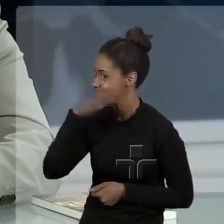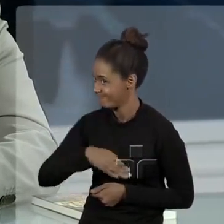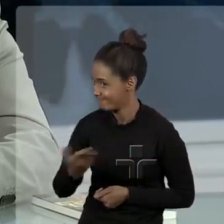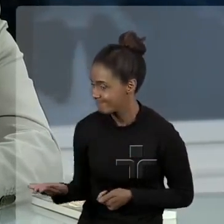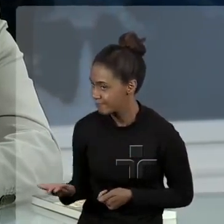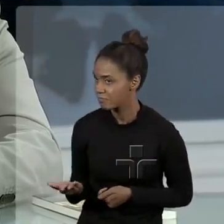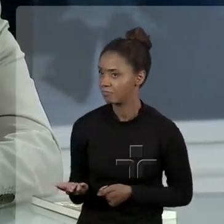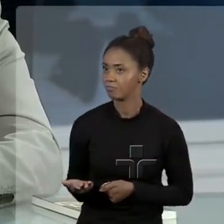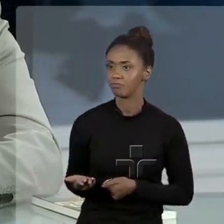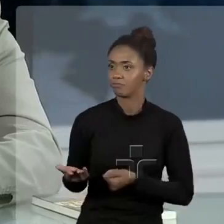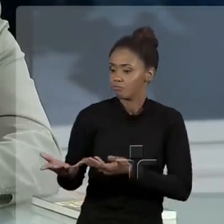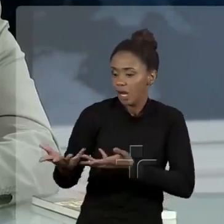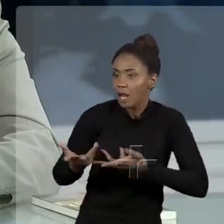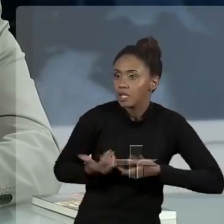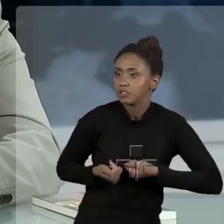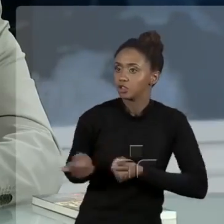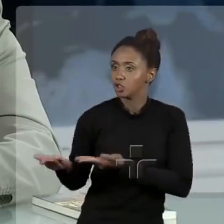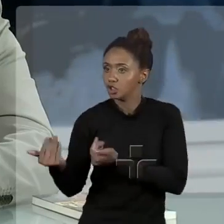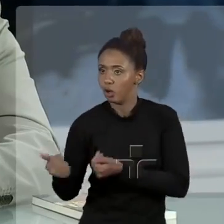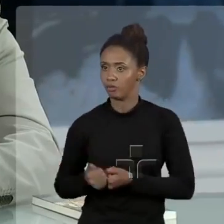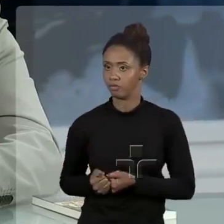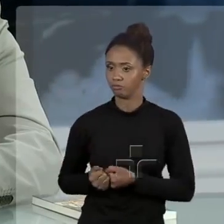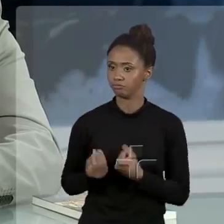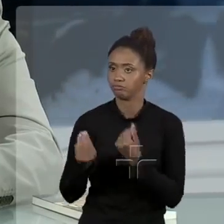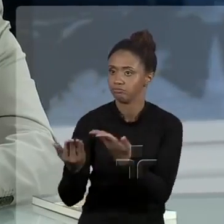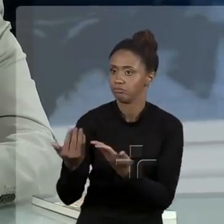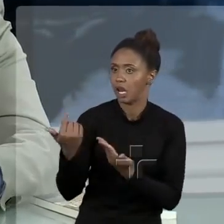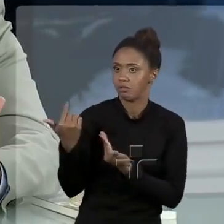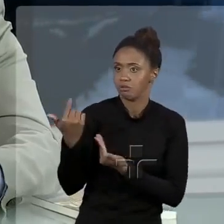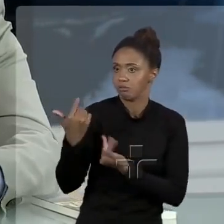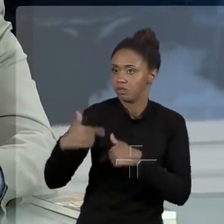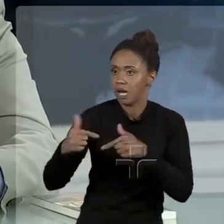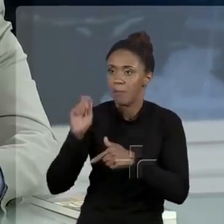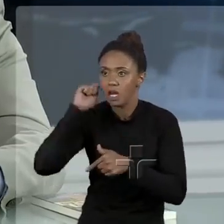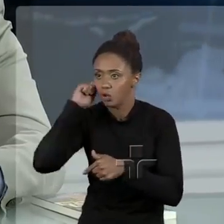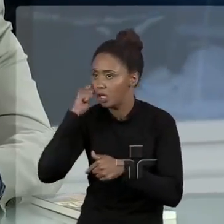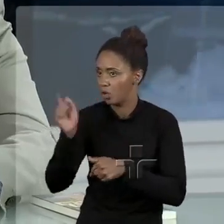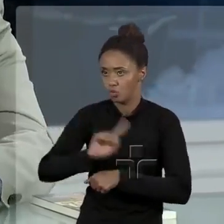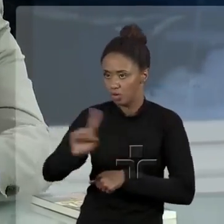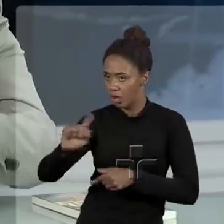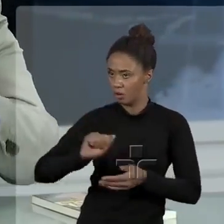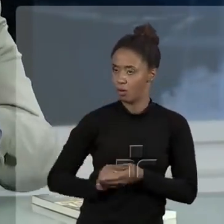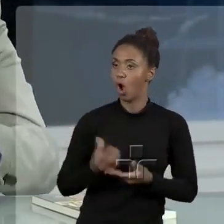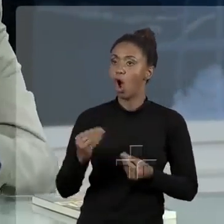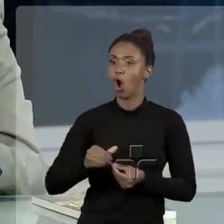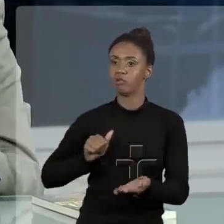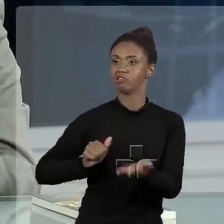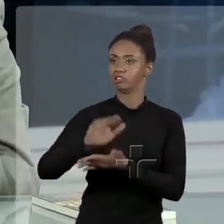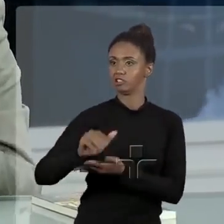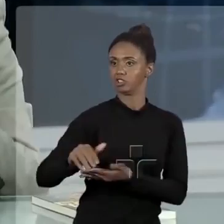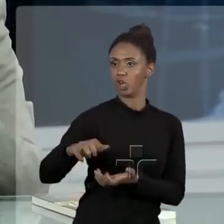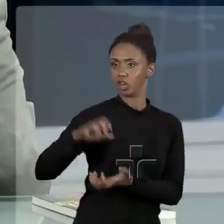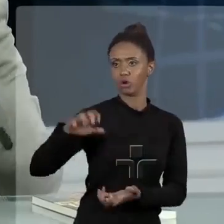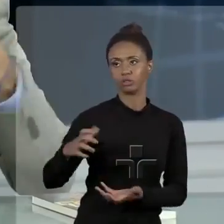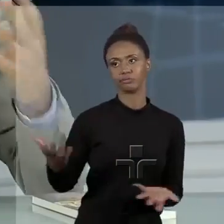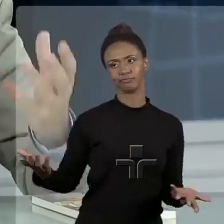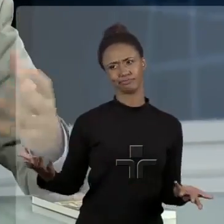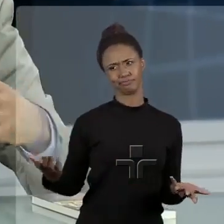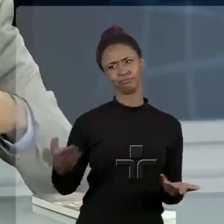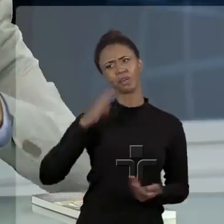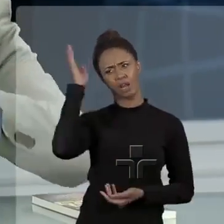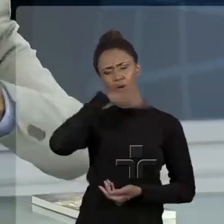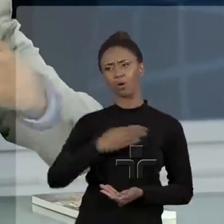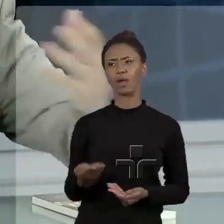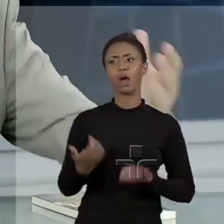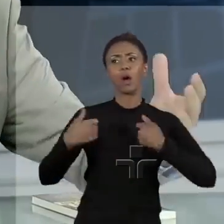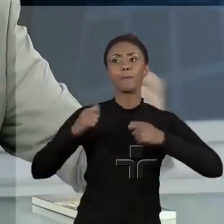emprego para o negro e que expulsa o idoso, é um mercado de trabalho cruel. Nós precisamos melhorar o mercado de trabalho, nós precisamos ter um mercado